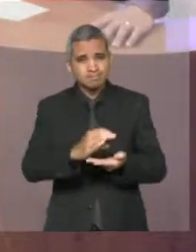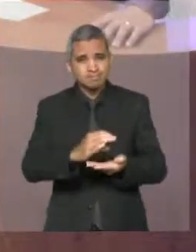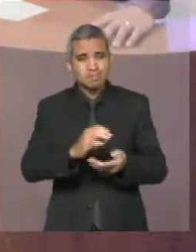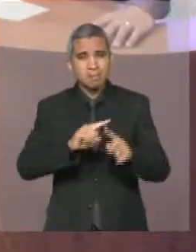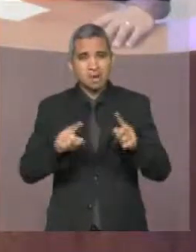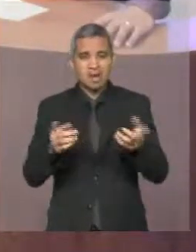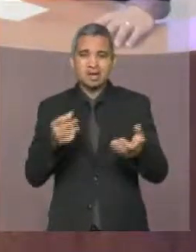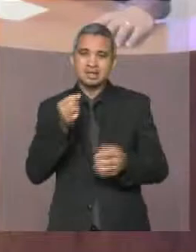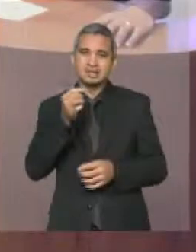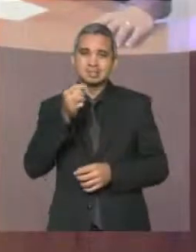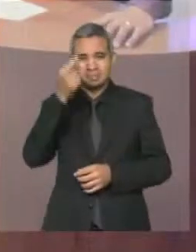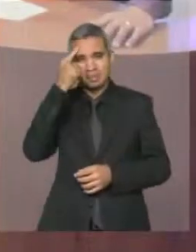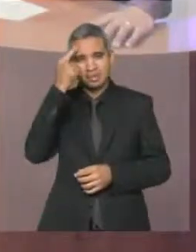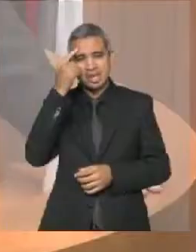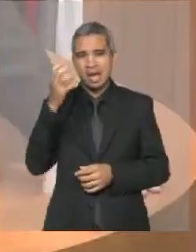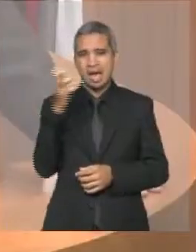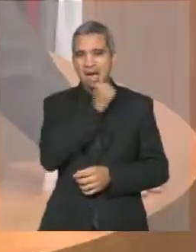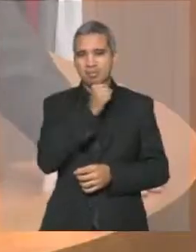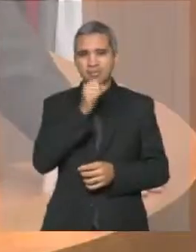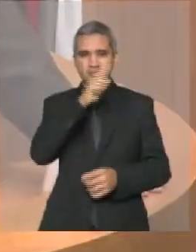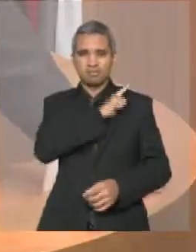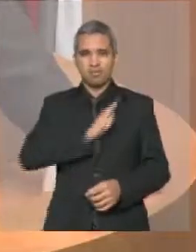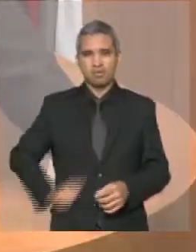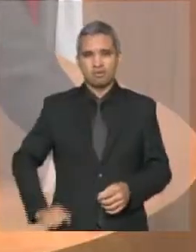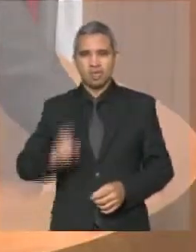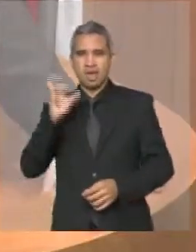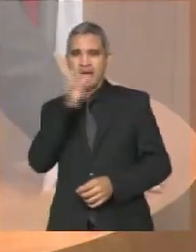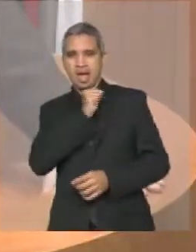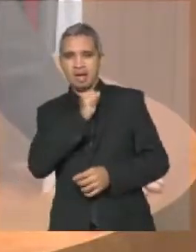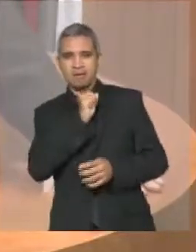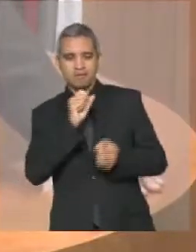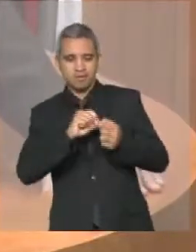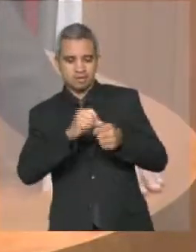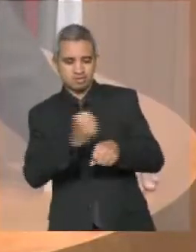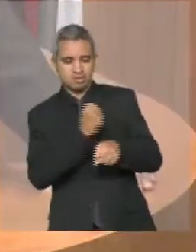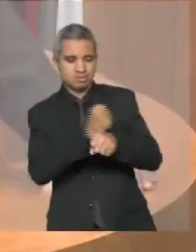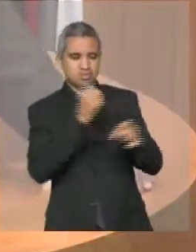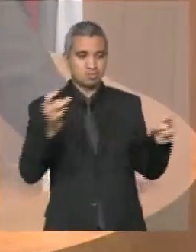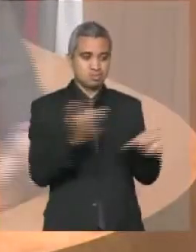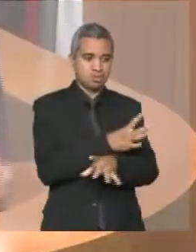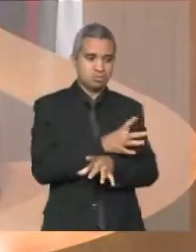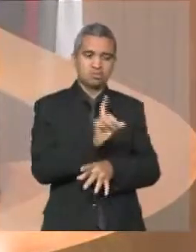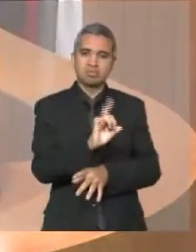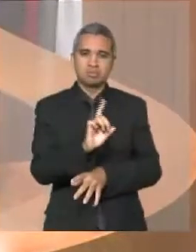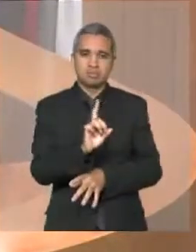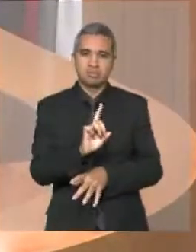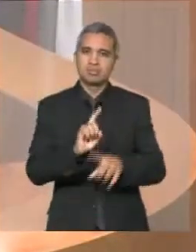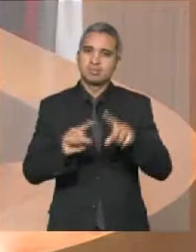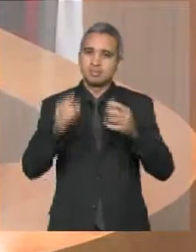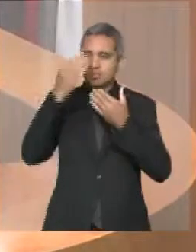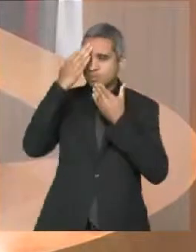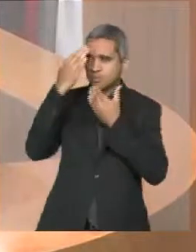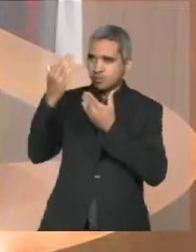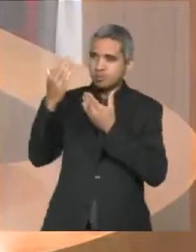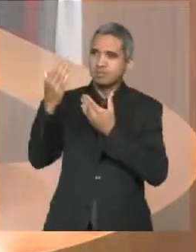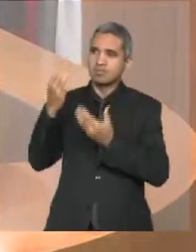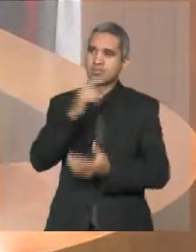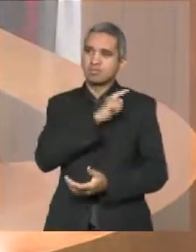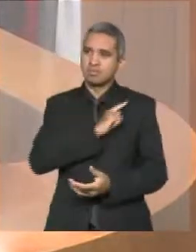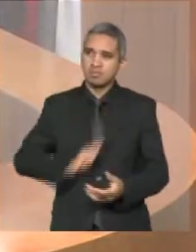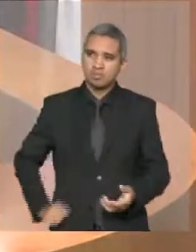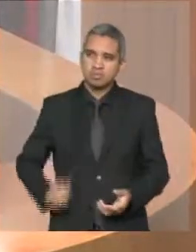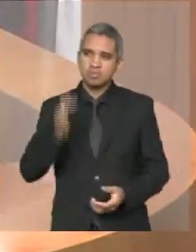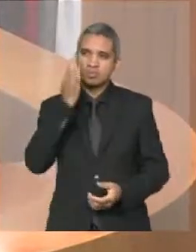eu agradeço imensamente a atenção do governo do Estado, a atenção da secretária de Educação,